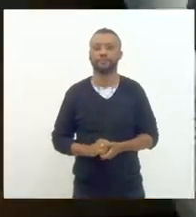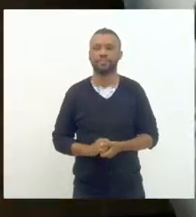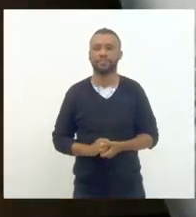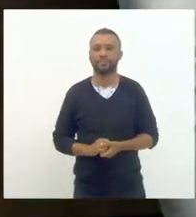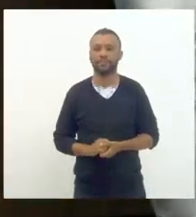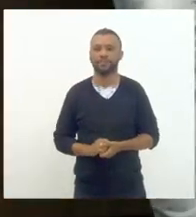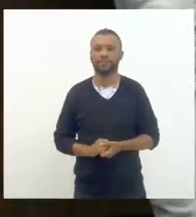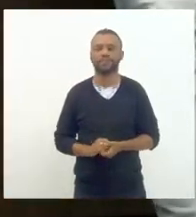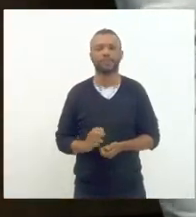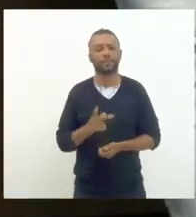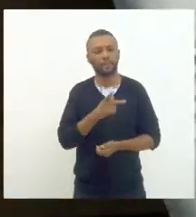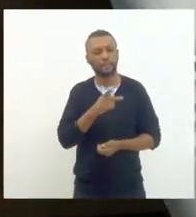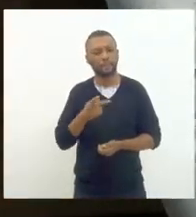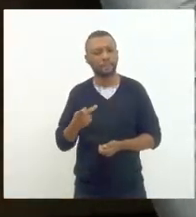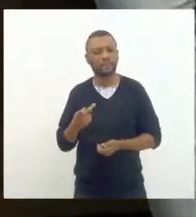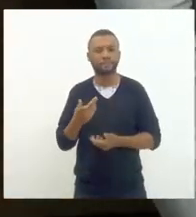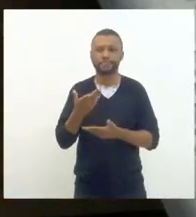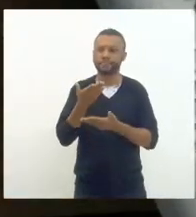Senhor presidente,